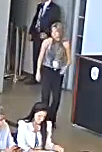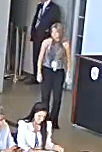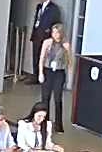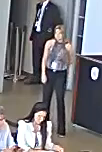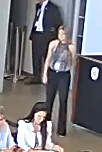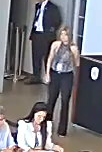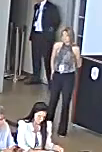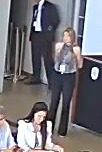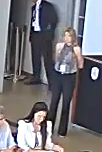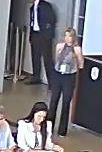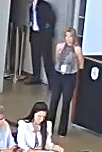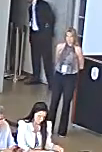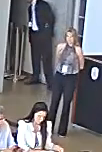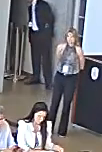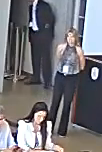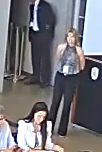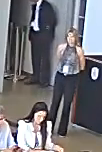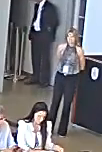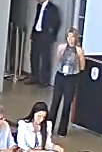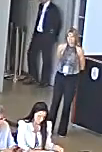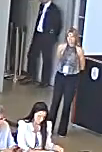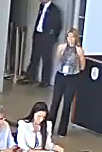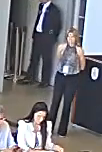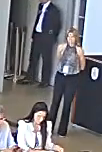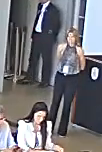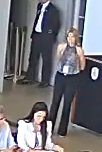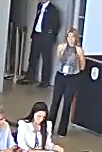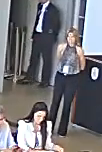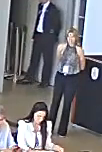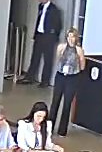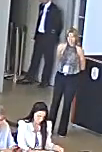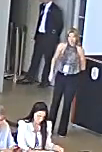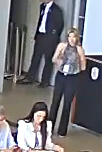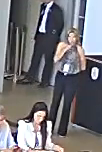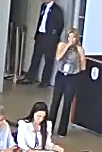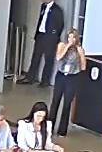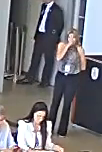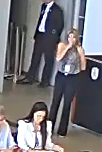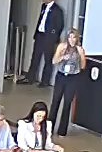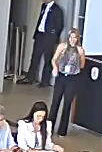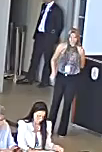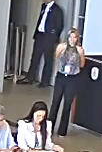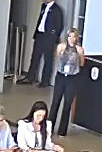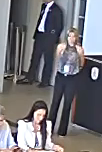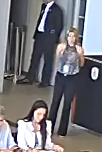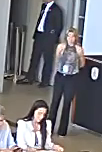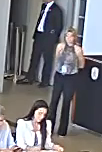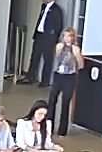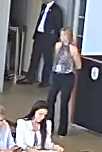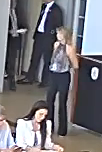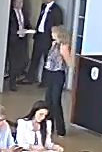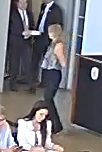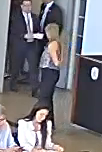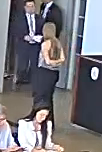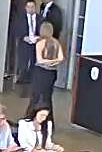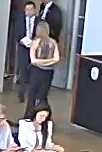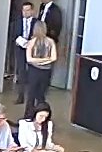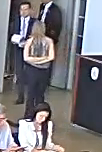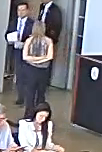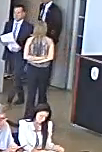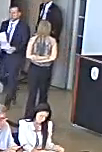via judicial ela deve ser evitada ao máximo. Quando as pessoas